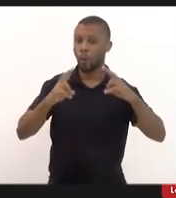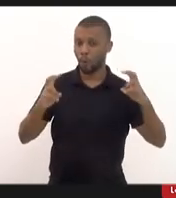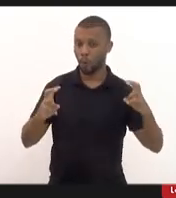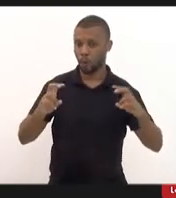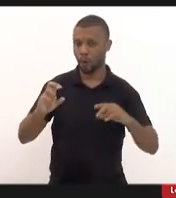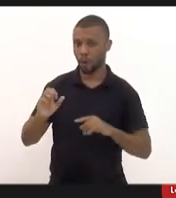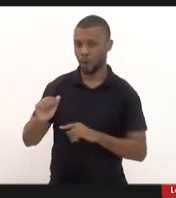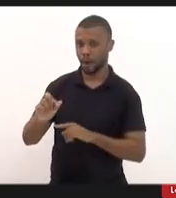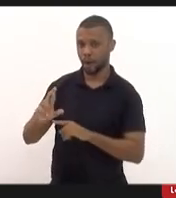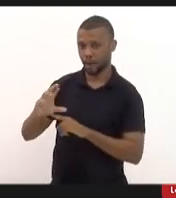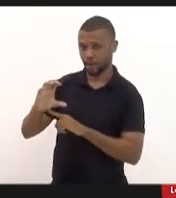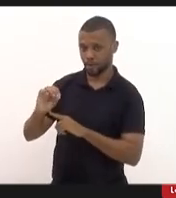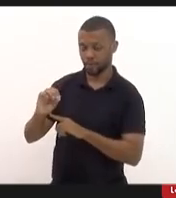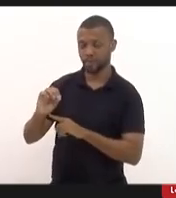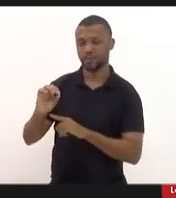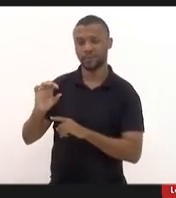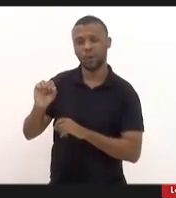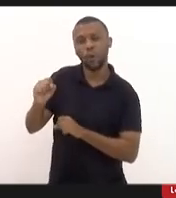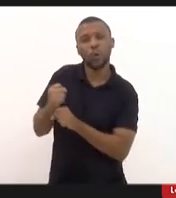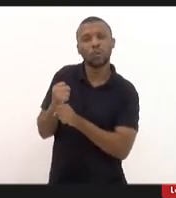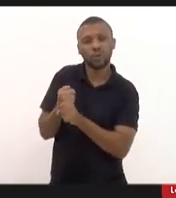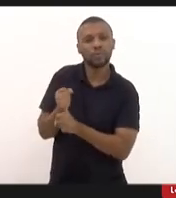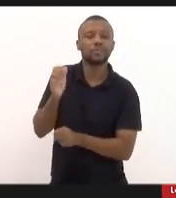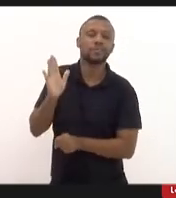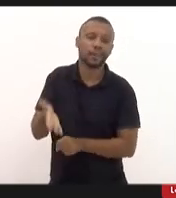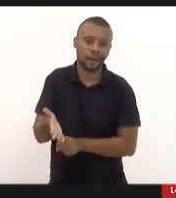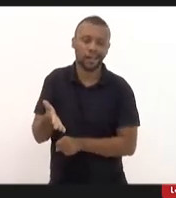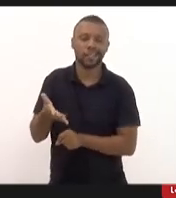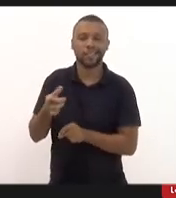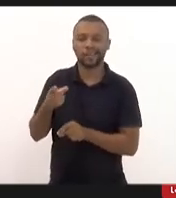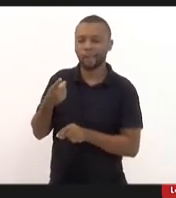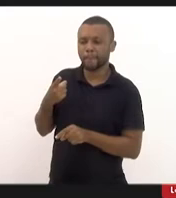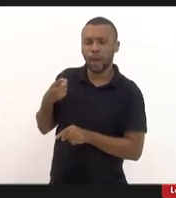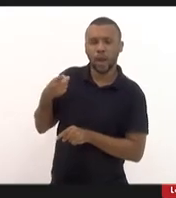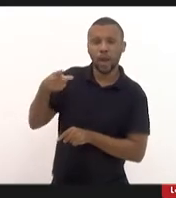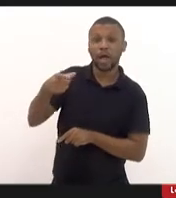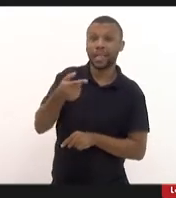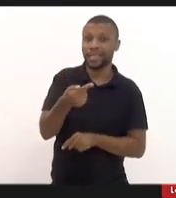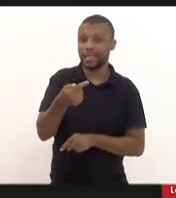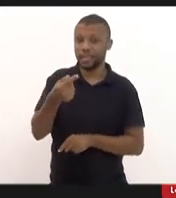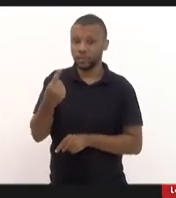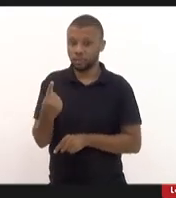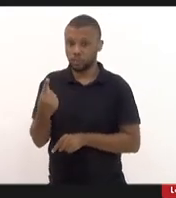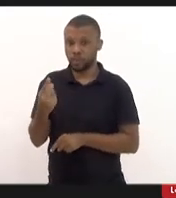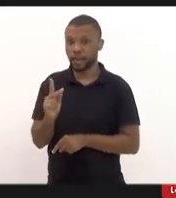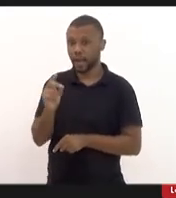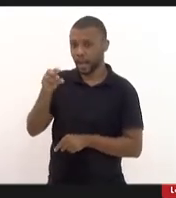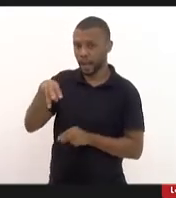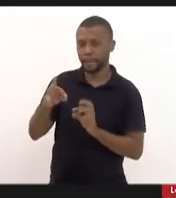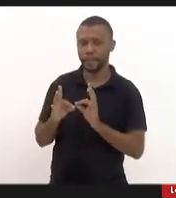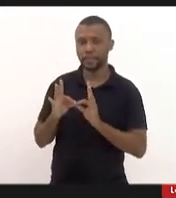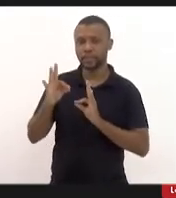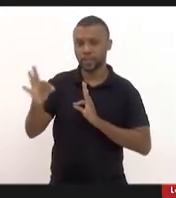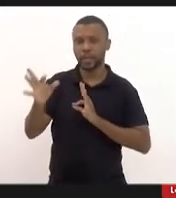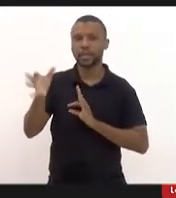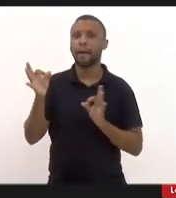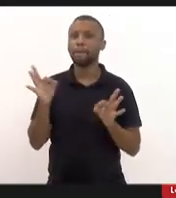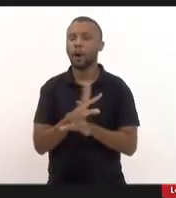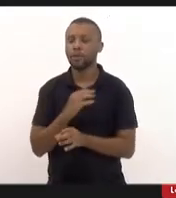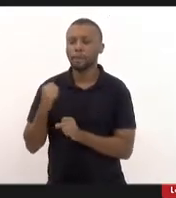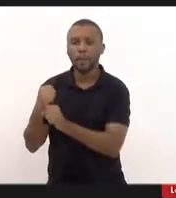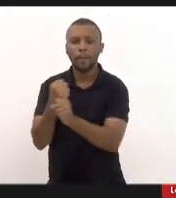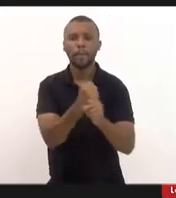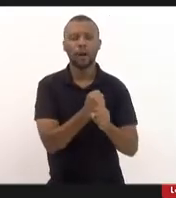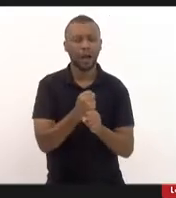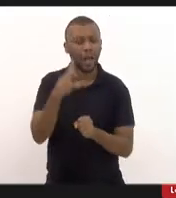8 anos, 71 quilômetros concluídos. E eu lembro, quando se falava do arco, isso vai ser uma